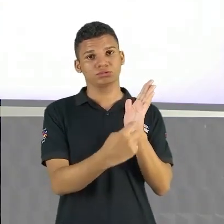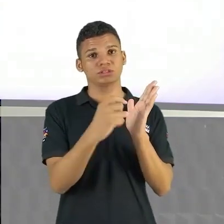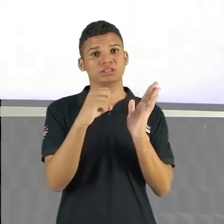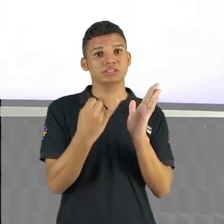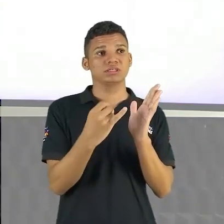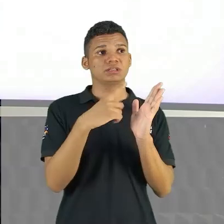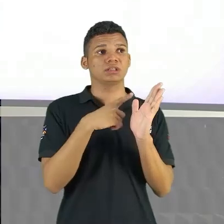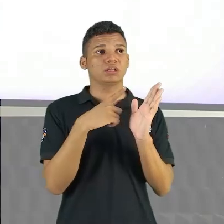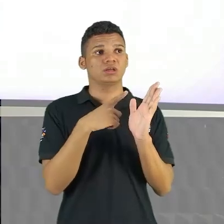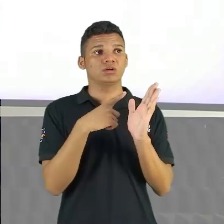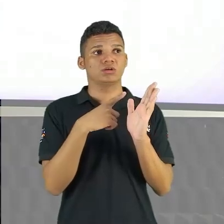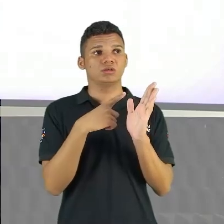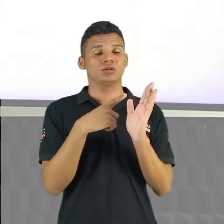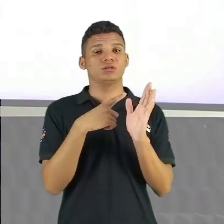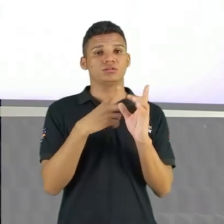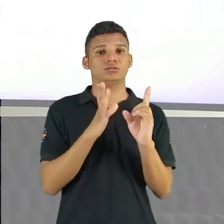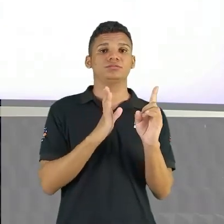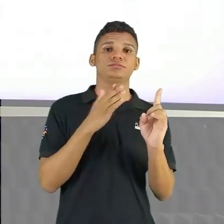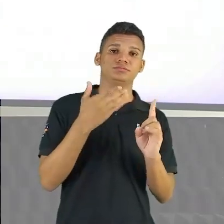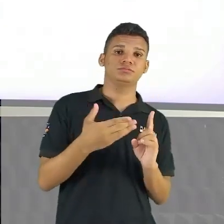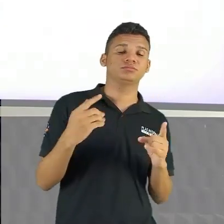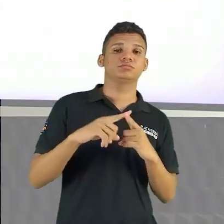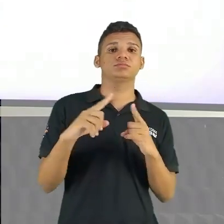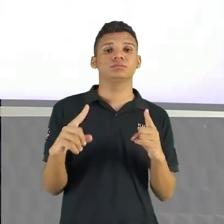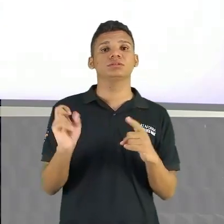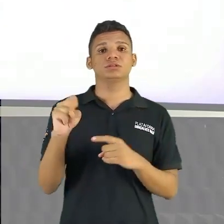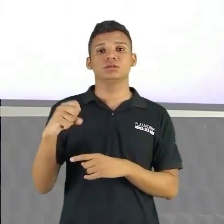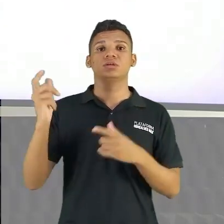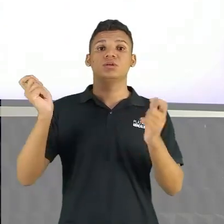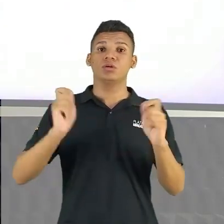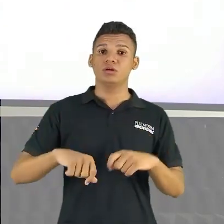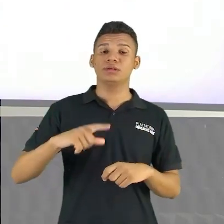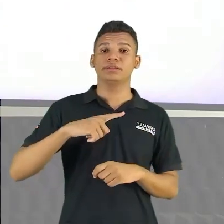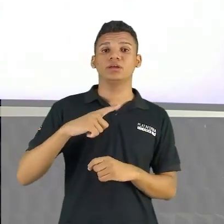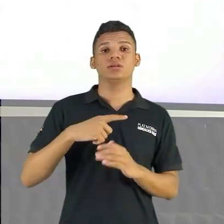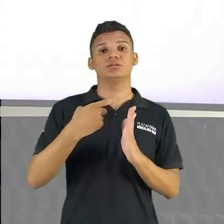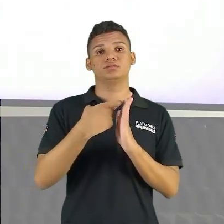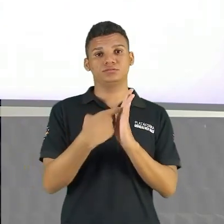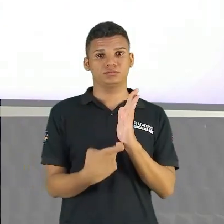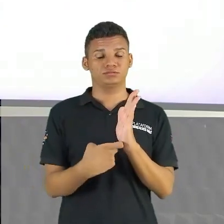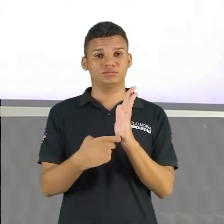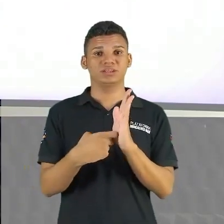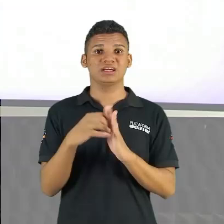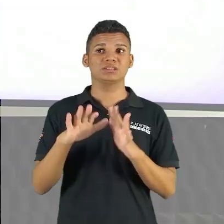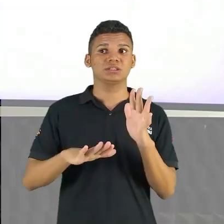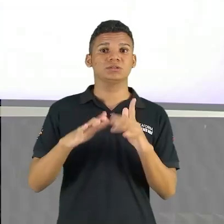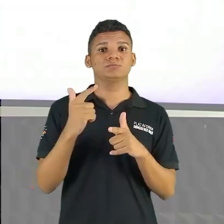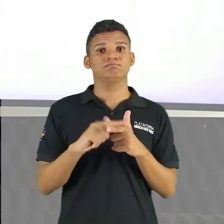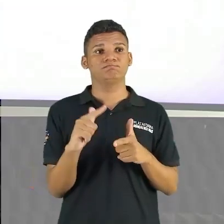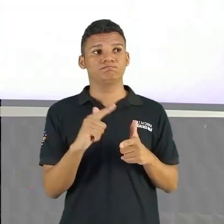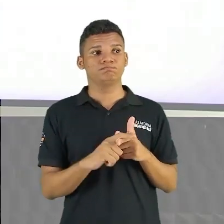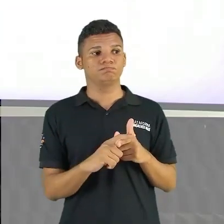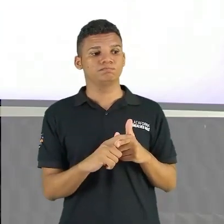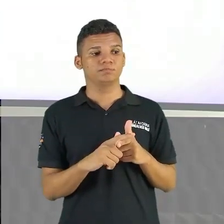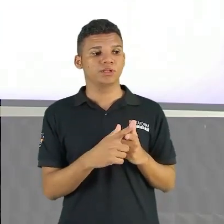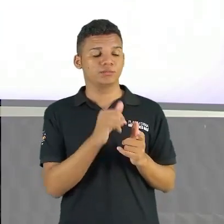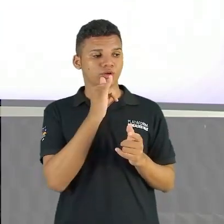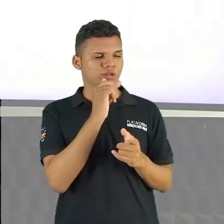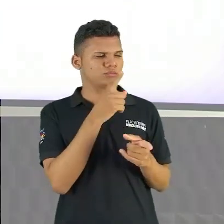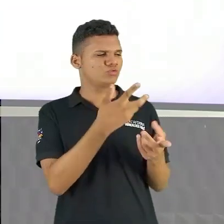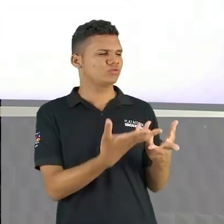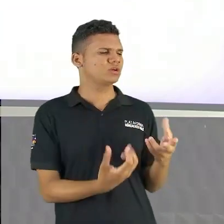vai ter uma proposta de intervenção muito Possivelmente o tema vai ser um tema problemático em que você vai levantar